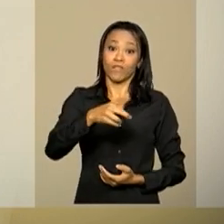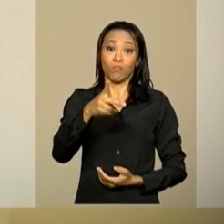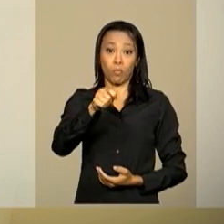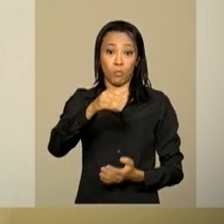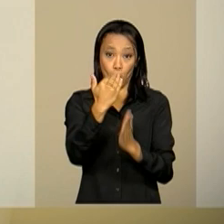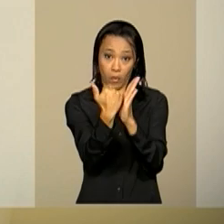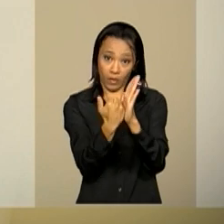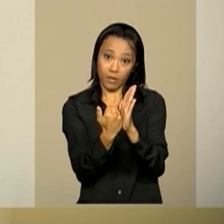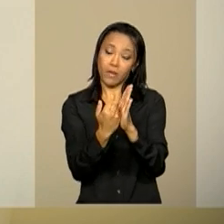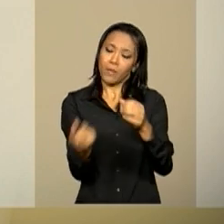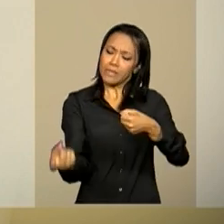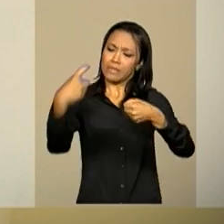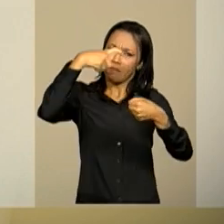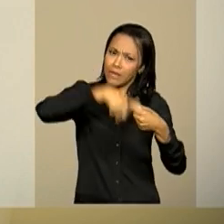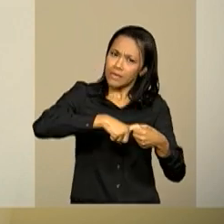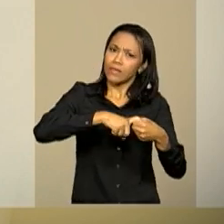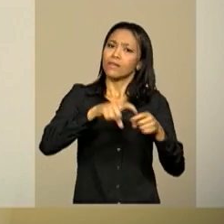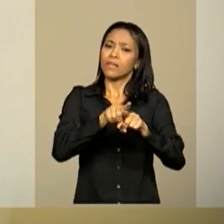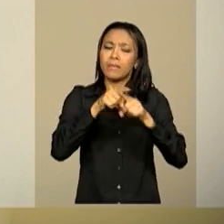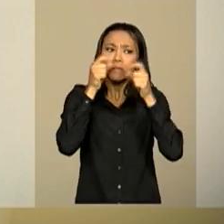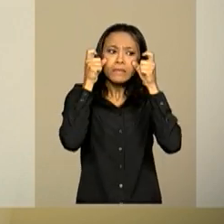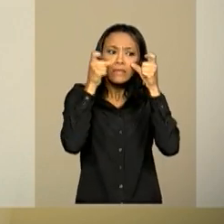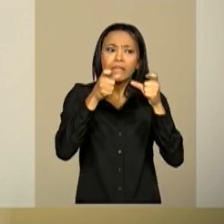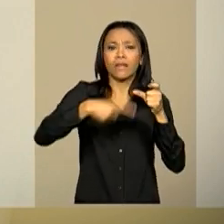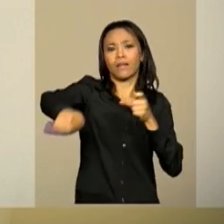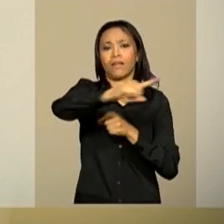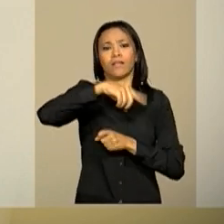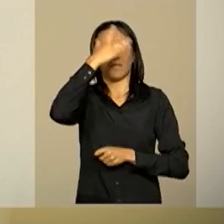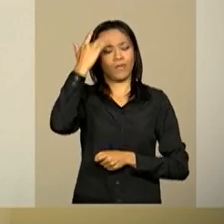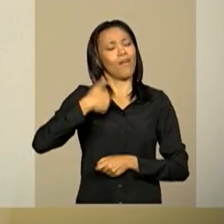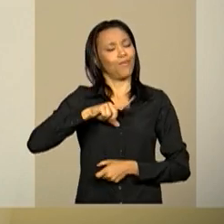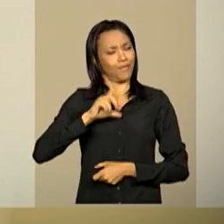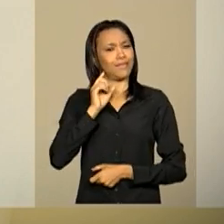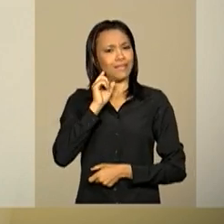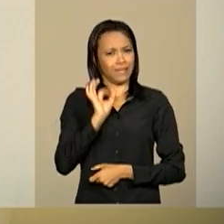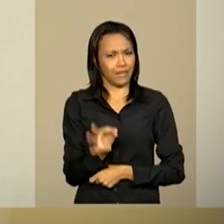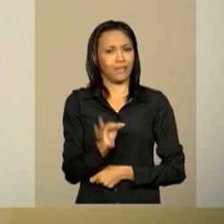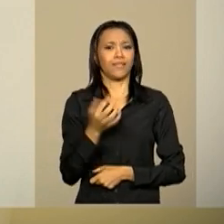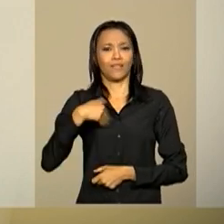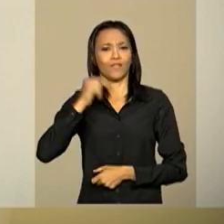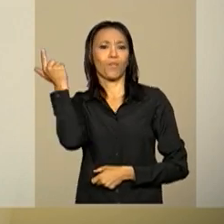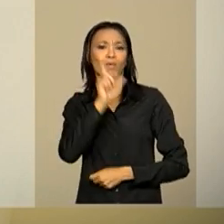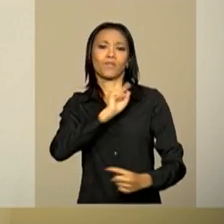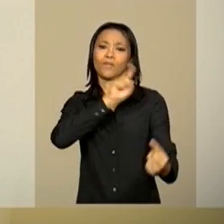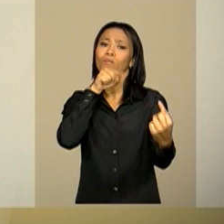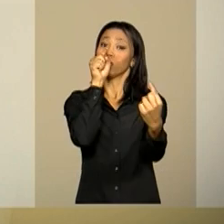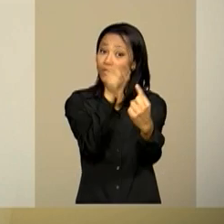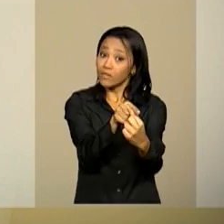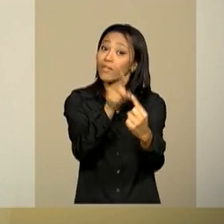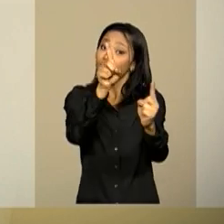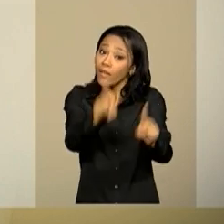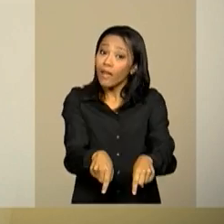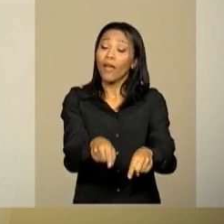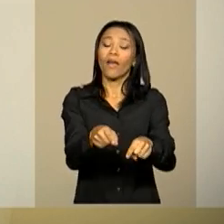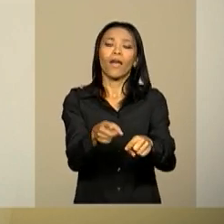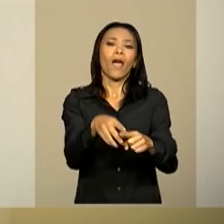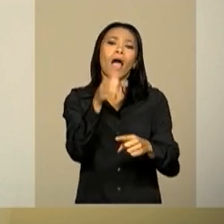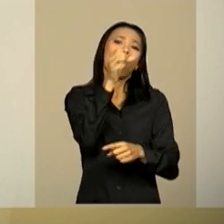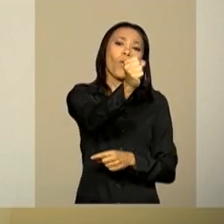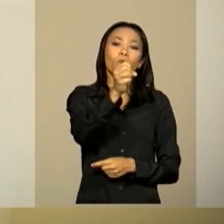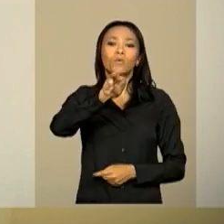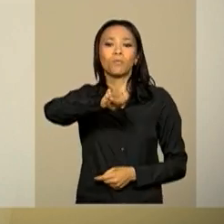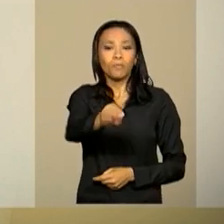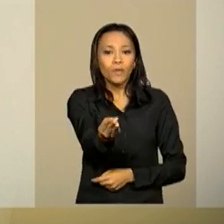parceiros e o interesse das pessoas eu tenho certeza que nós vamos atingir a nossa meta que é chegar a 8